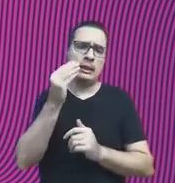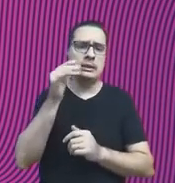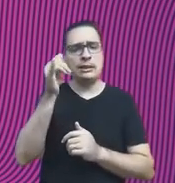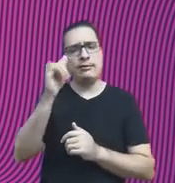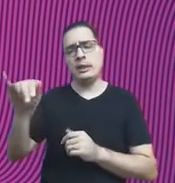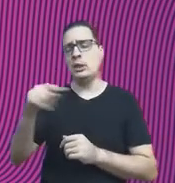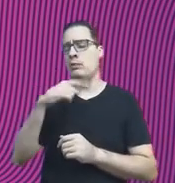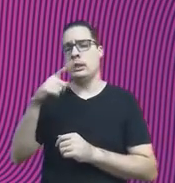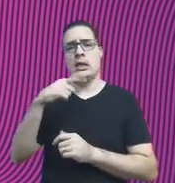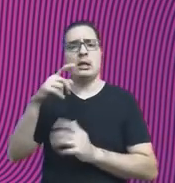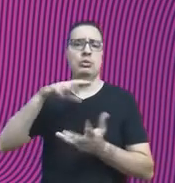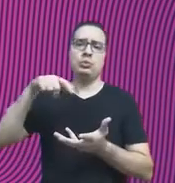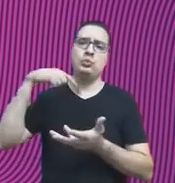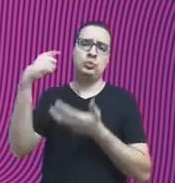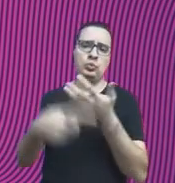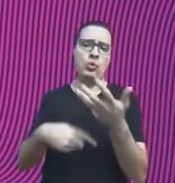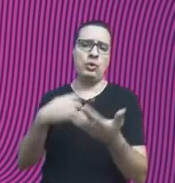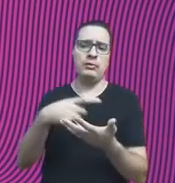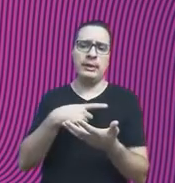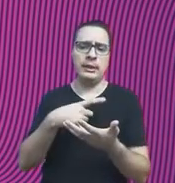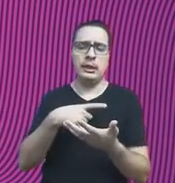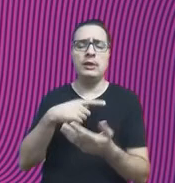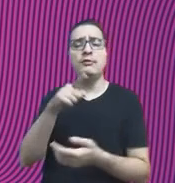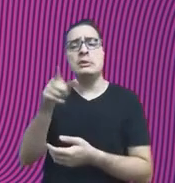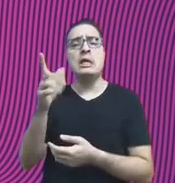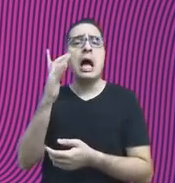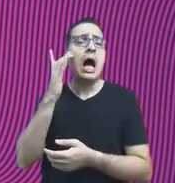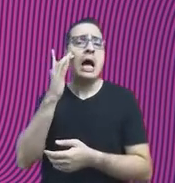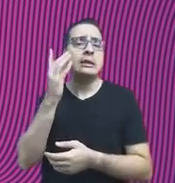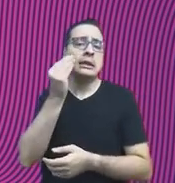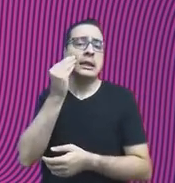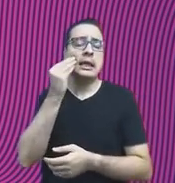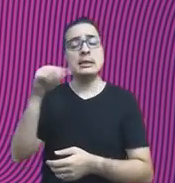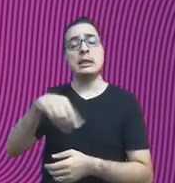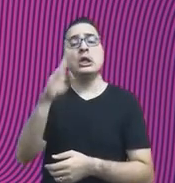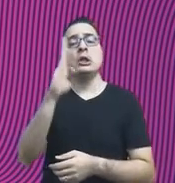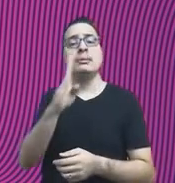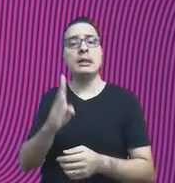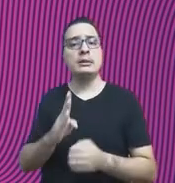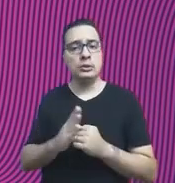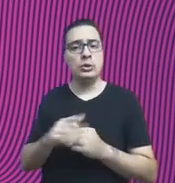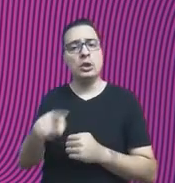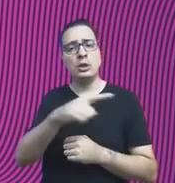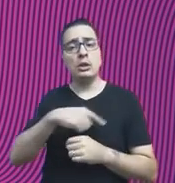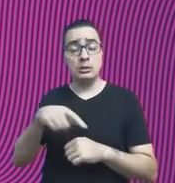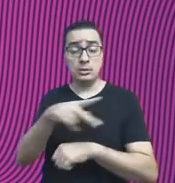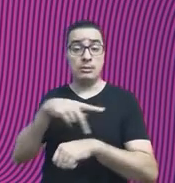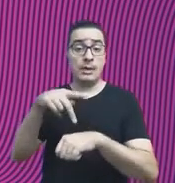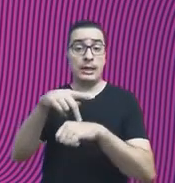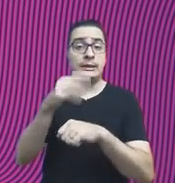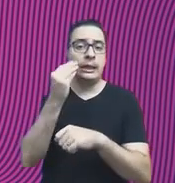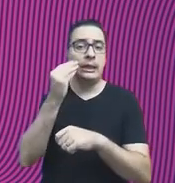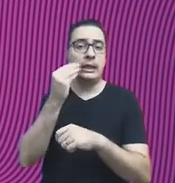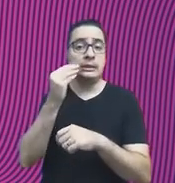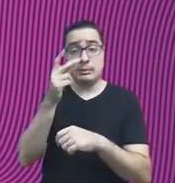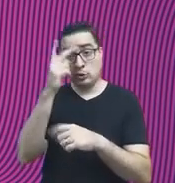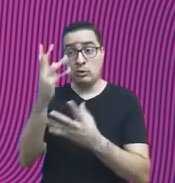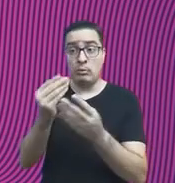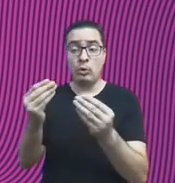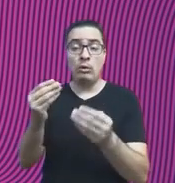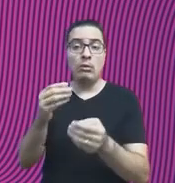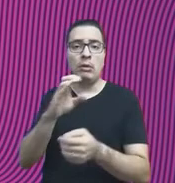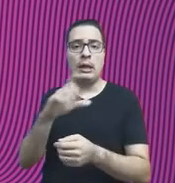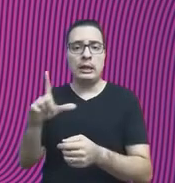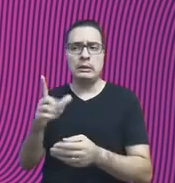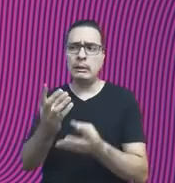planeta. O que vocês acham dessa tendência aqui no Brasil, que nós somos um país com tendência populista e clientelista, né? Vocês acham que tem